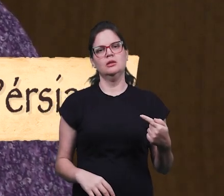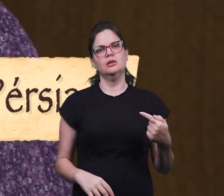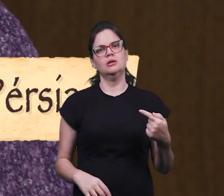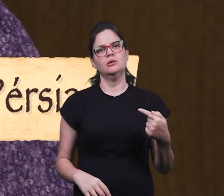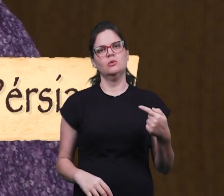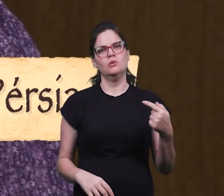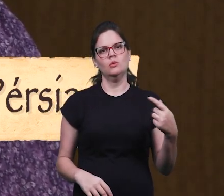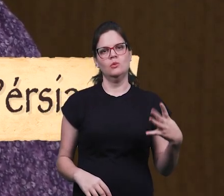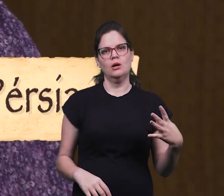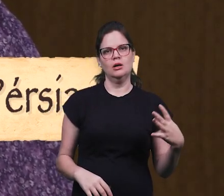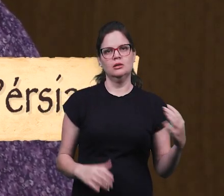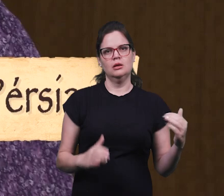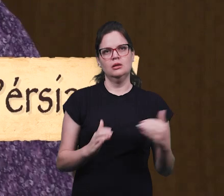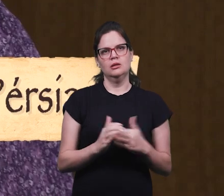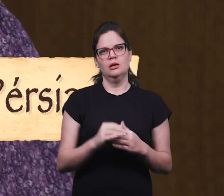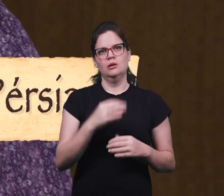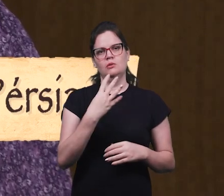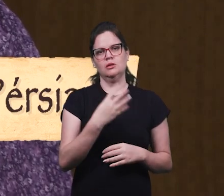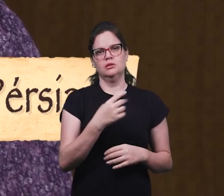473